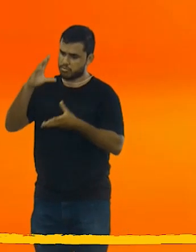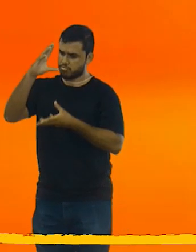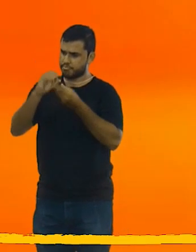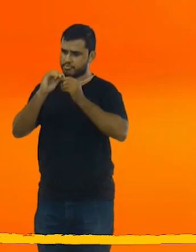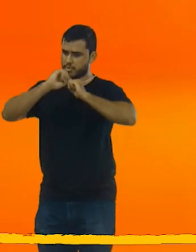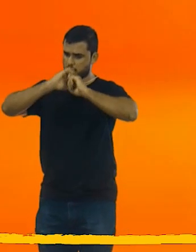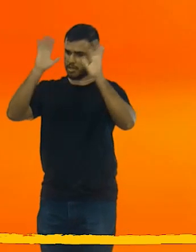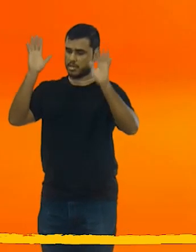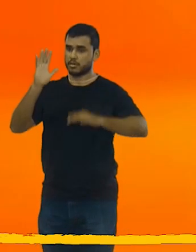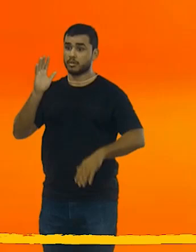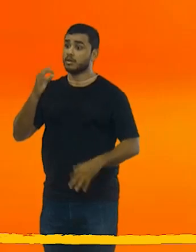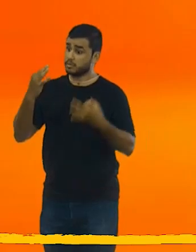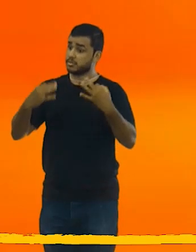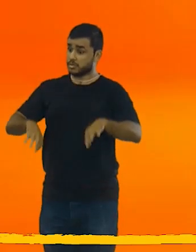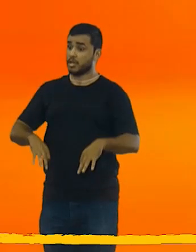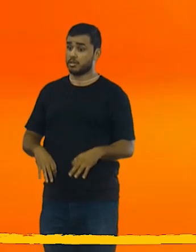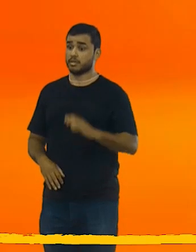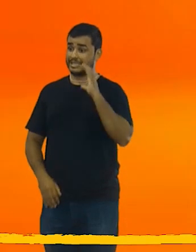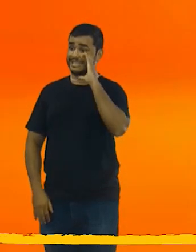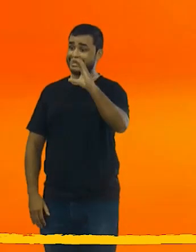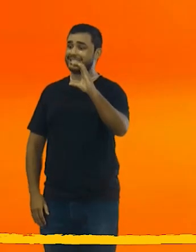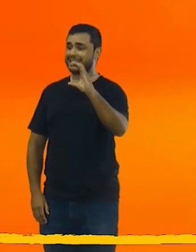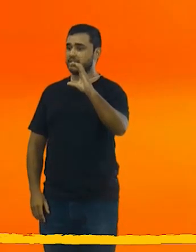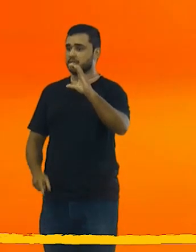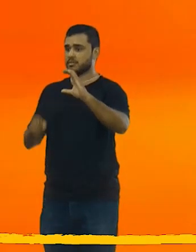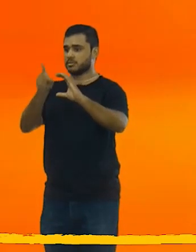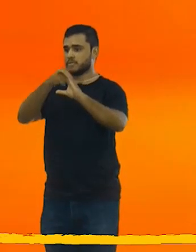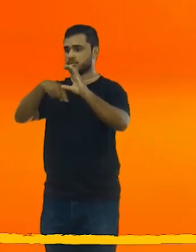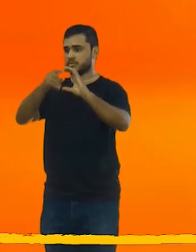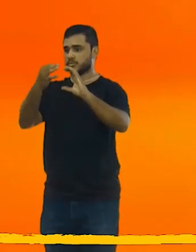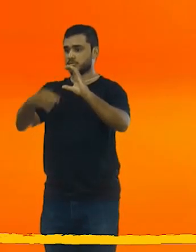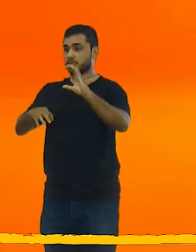objetivo. Resposta correta da nossa questão 12.